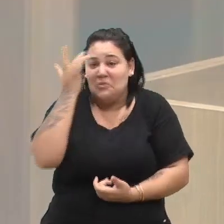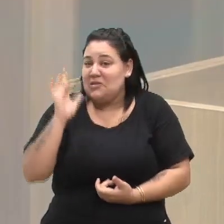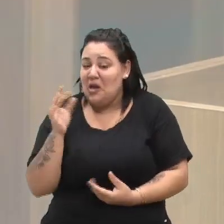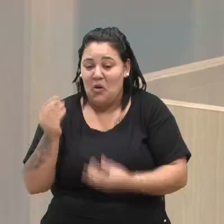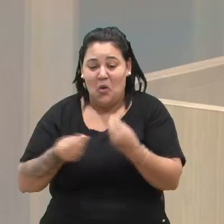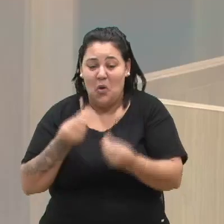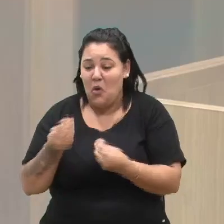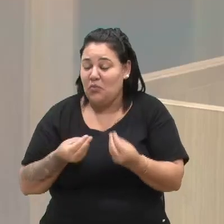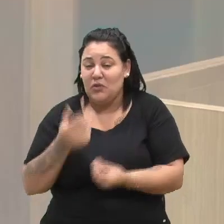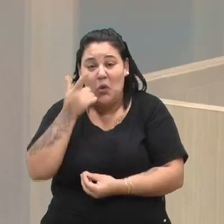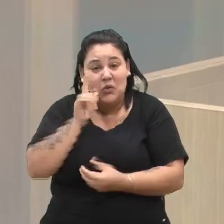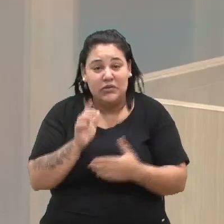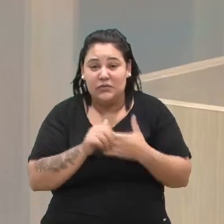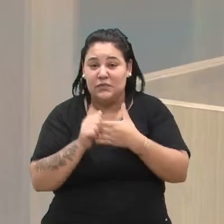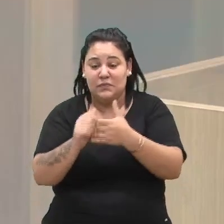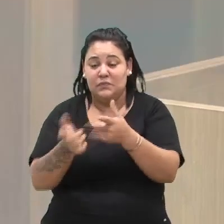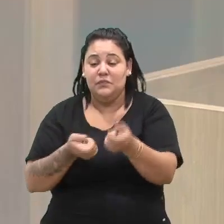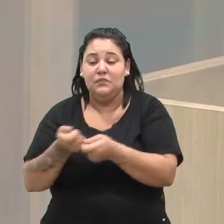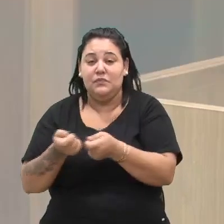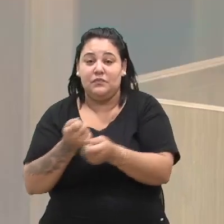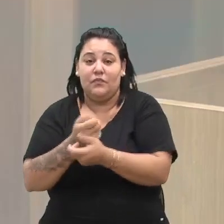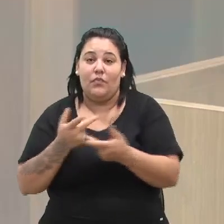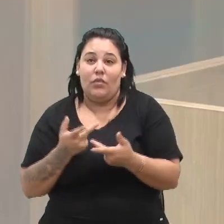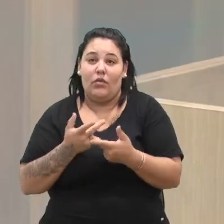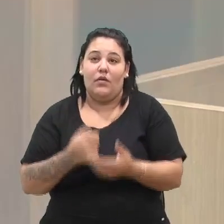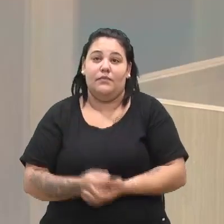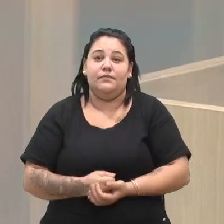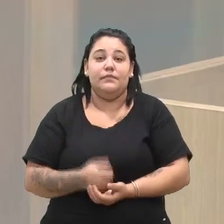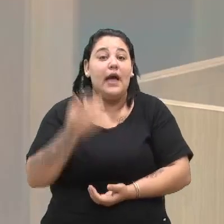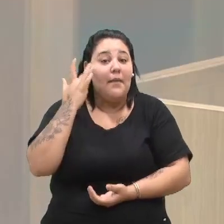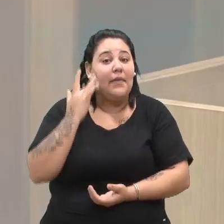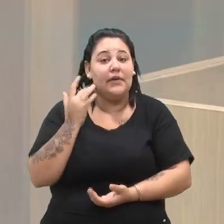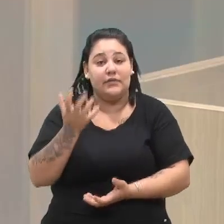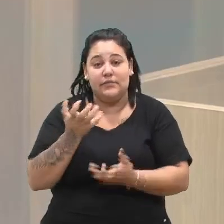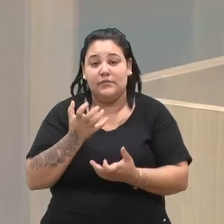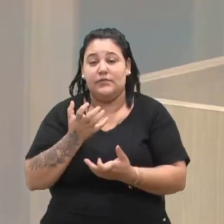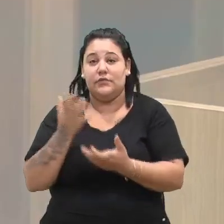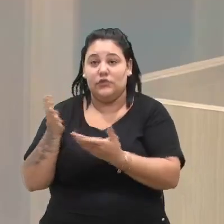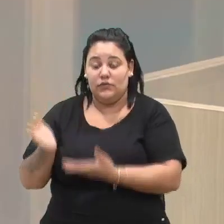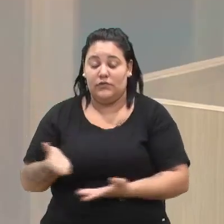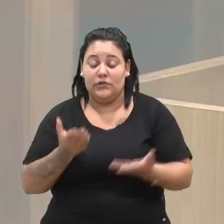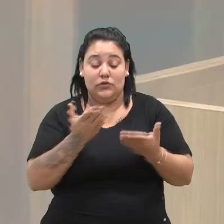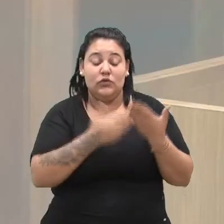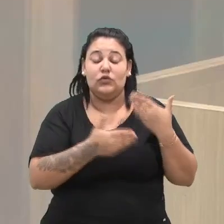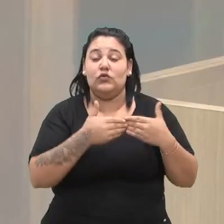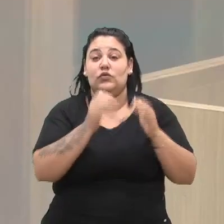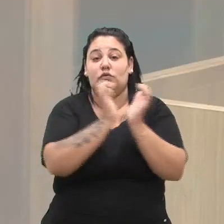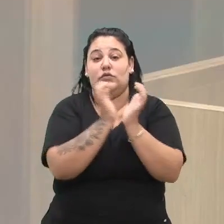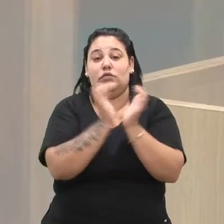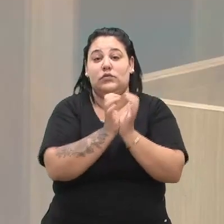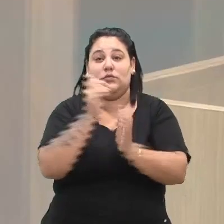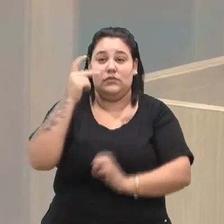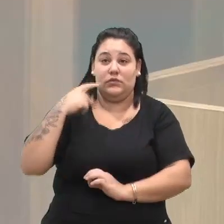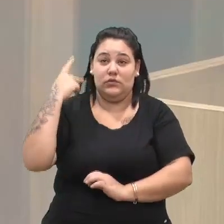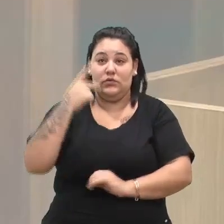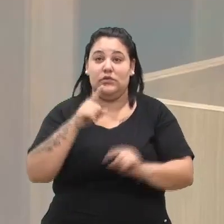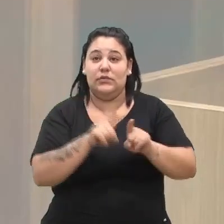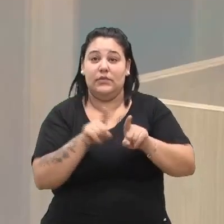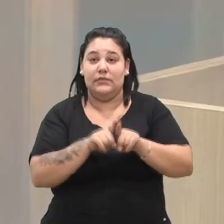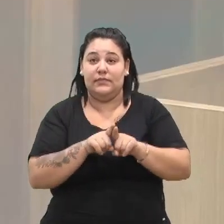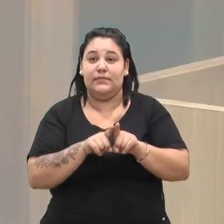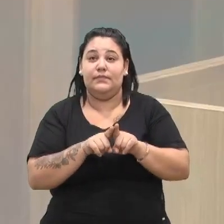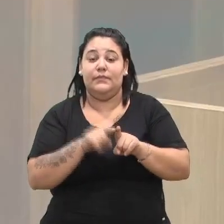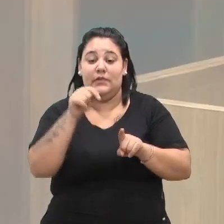fazer essa gerência. Amanhã aqui eu quero convidar todos os colegas vereadores. Essa reunião pública já